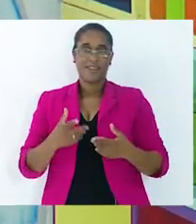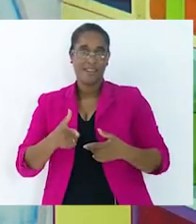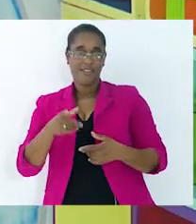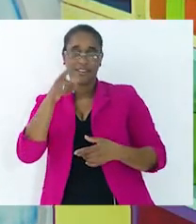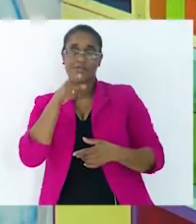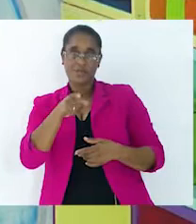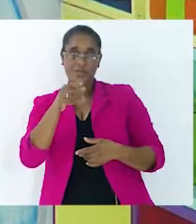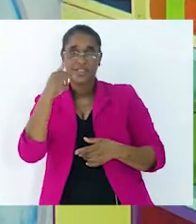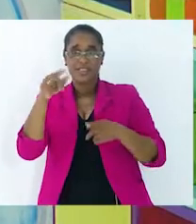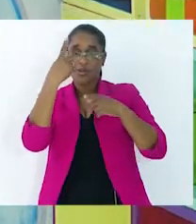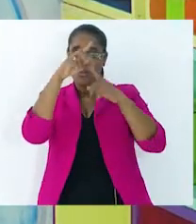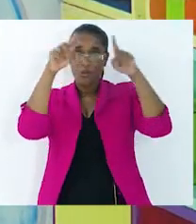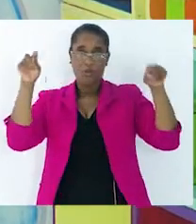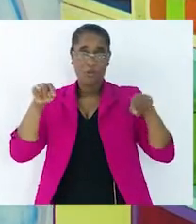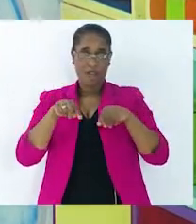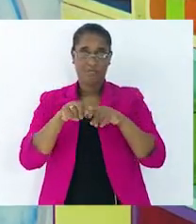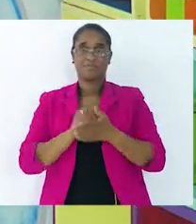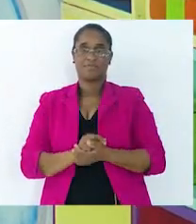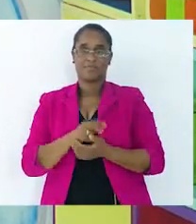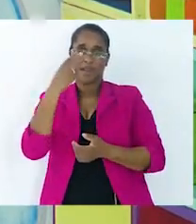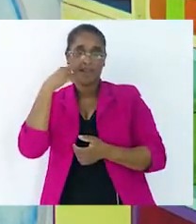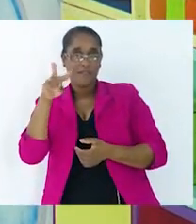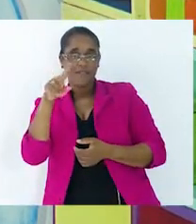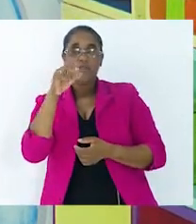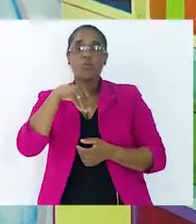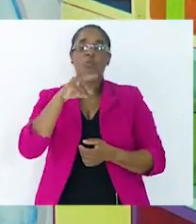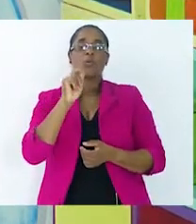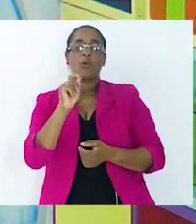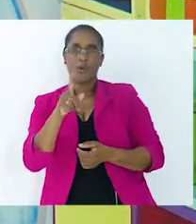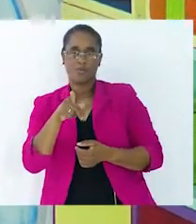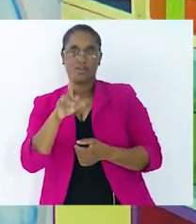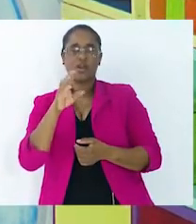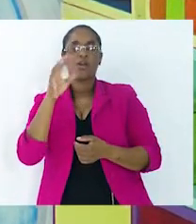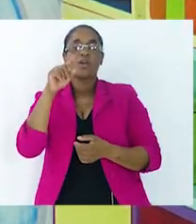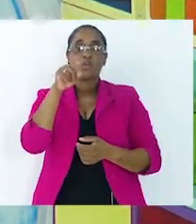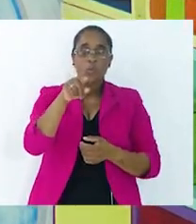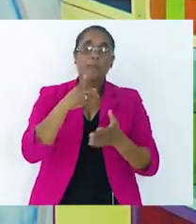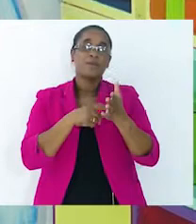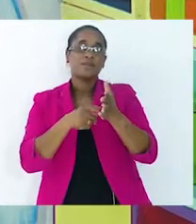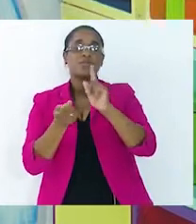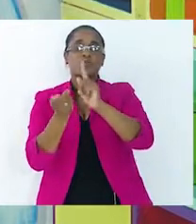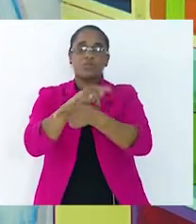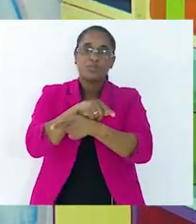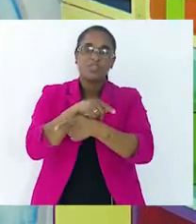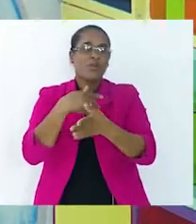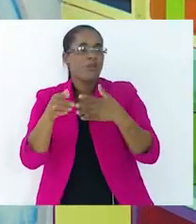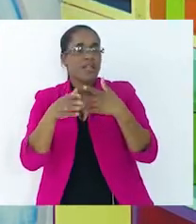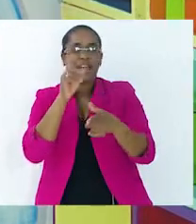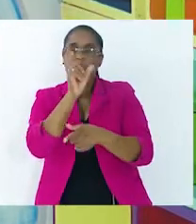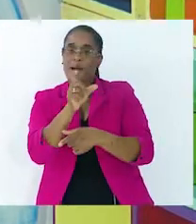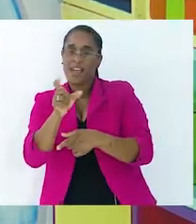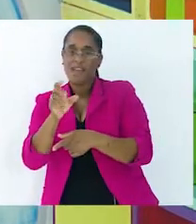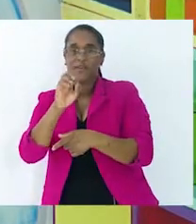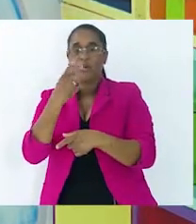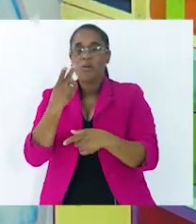ter um quadro síntese para ver os pronomes. Quando tu precisar de substituir qualquer palavra